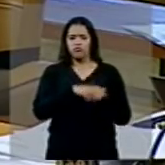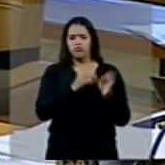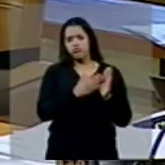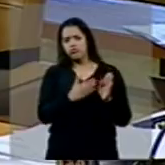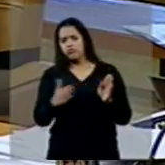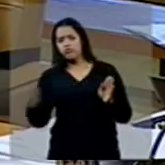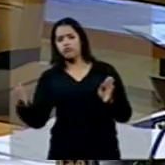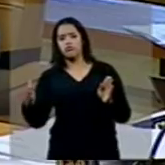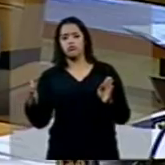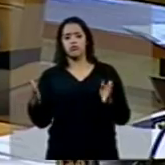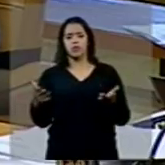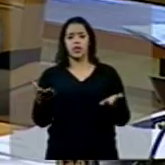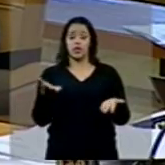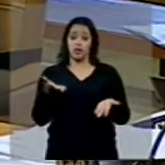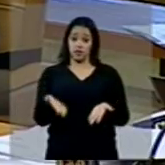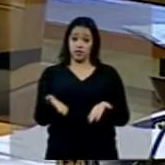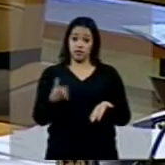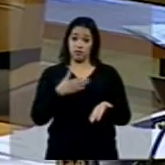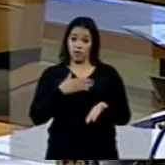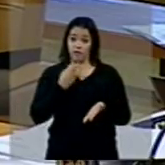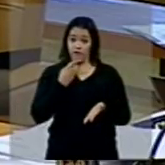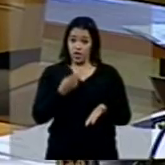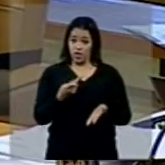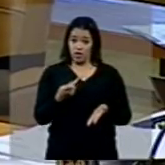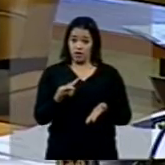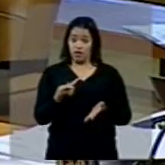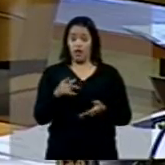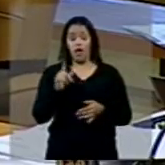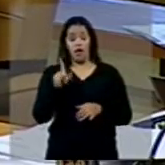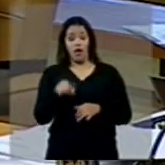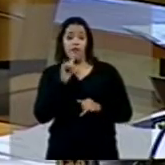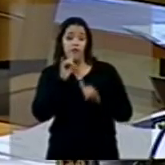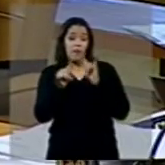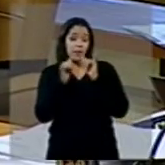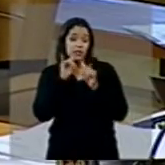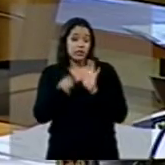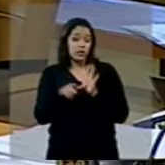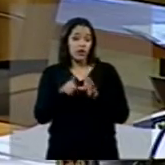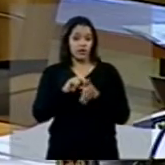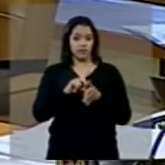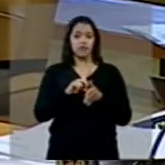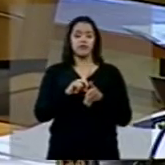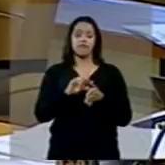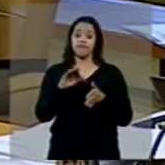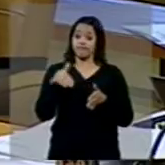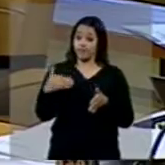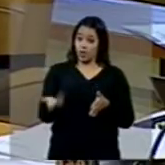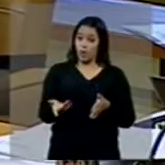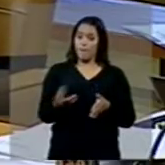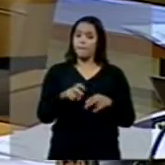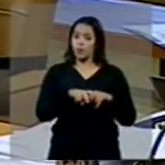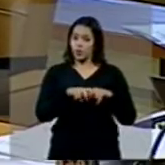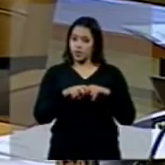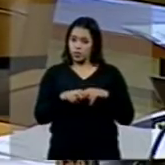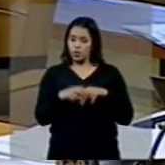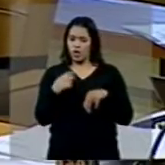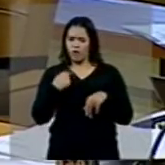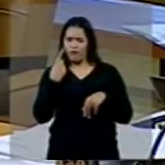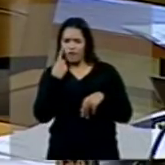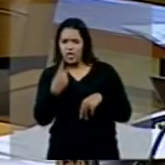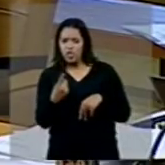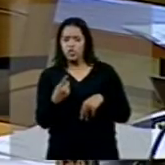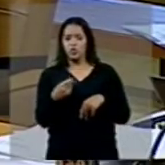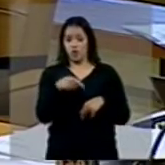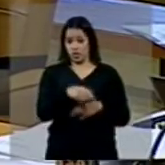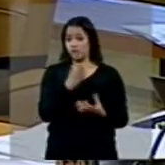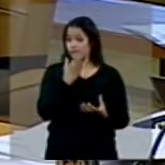Essas informações, em meu modo de ver, são informações preliminares e é por isso que, à luz do fato processual,